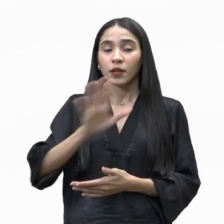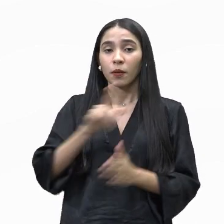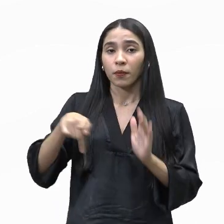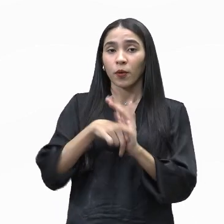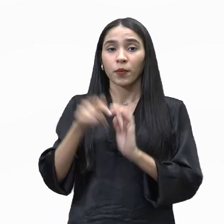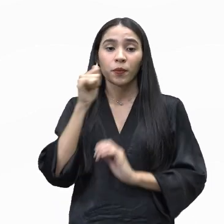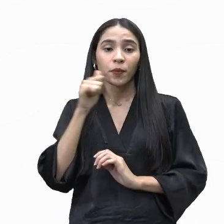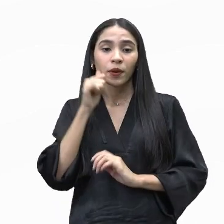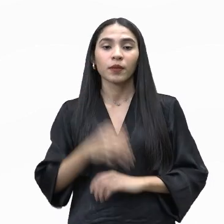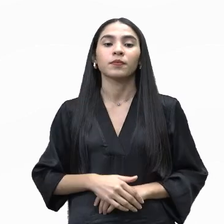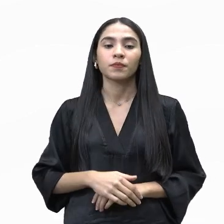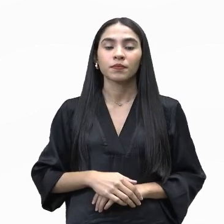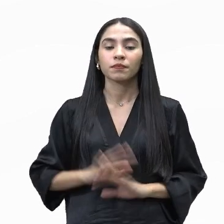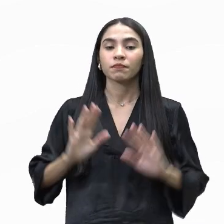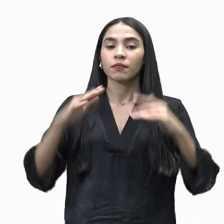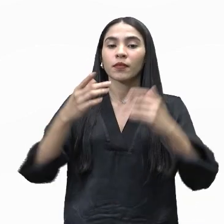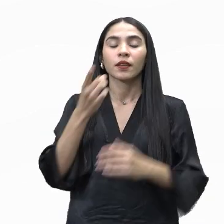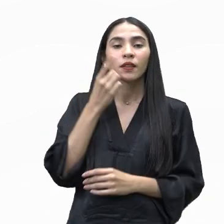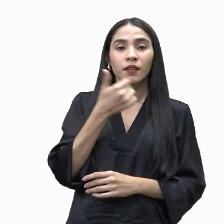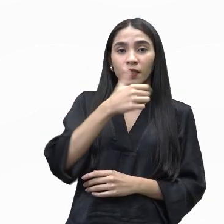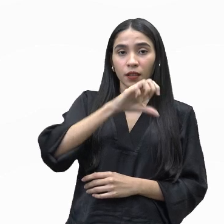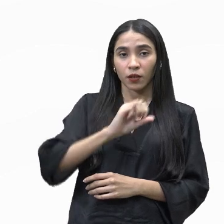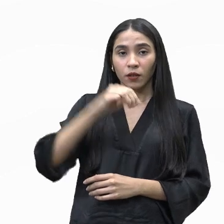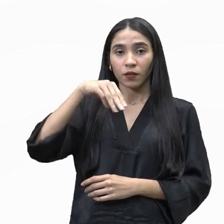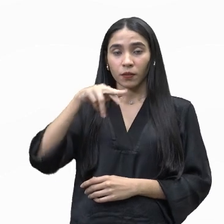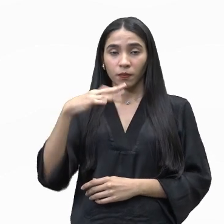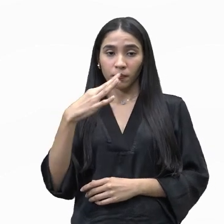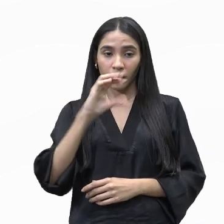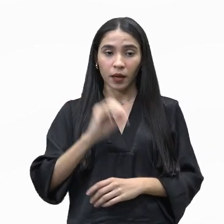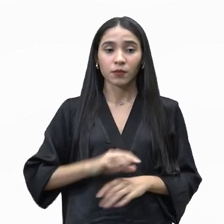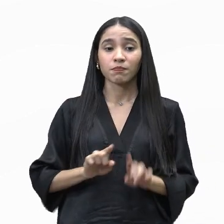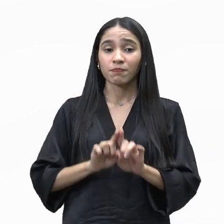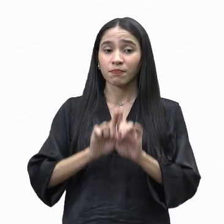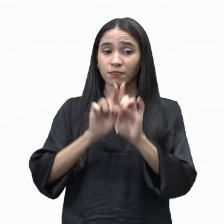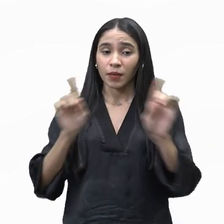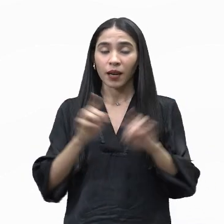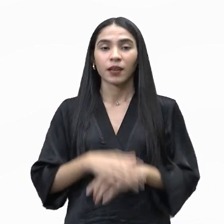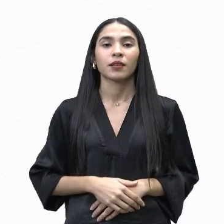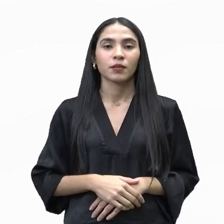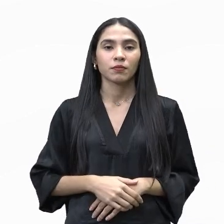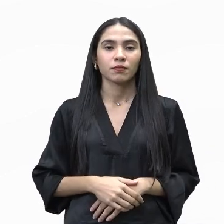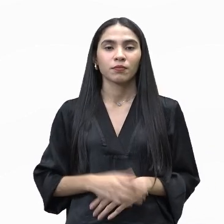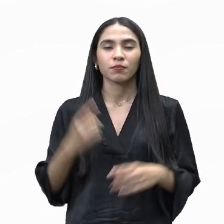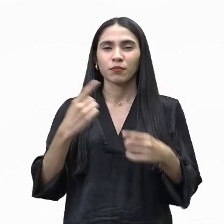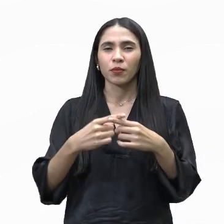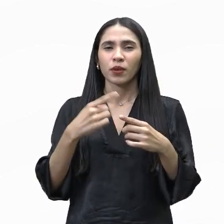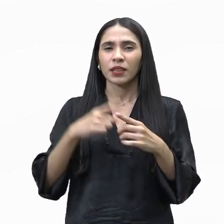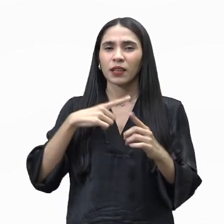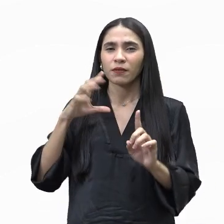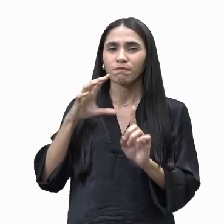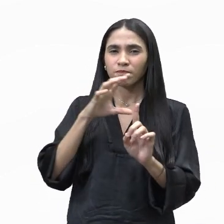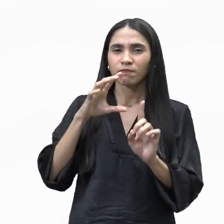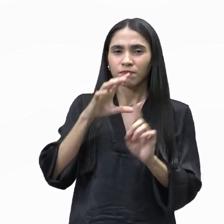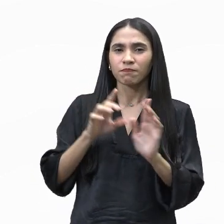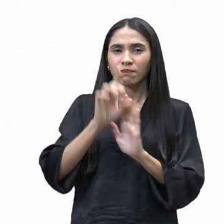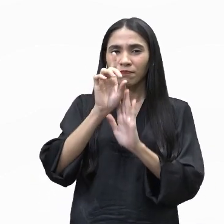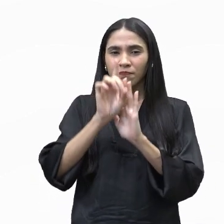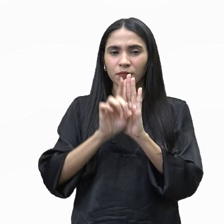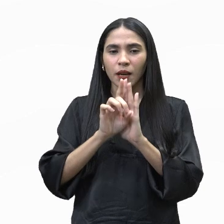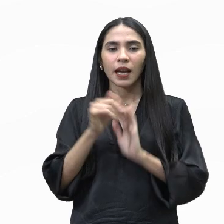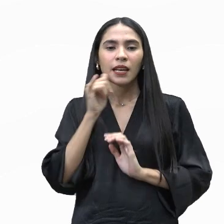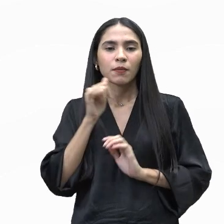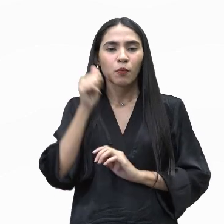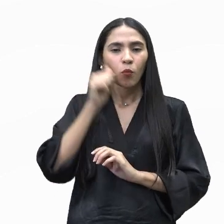da Mulher, a ser celebrado no dia 19 de março. Porém, por pressão política das mulheres russas,